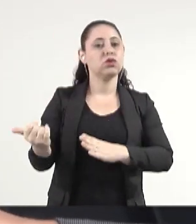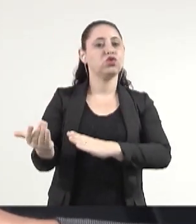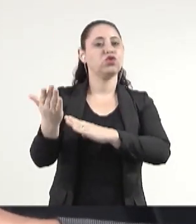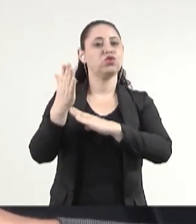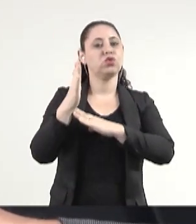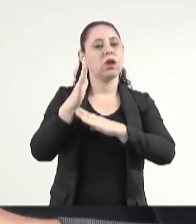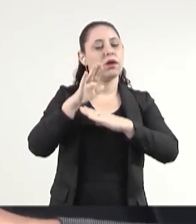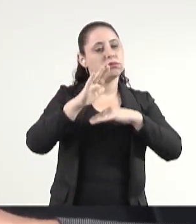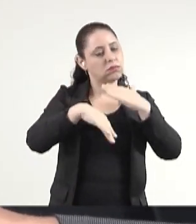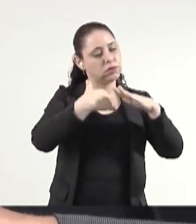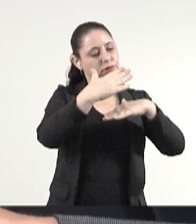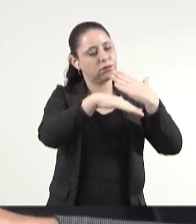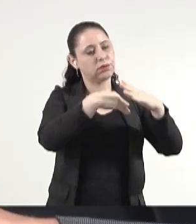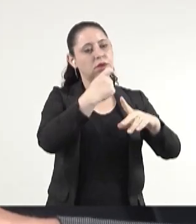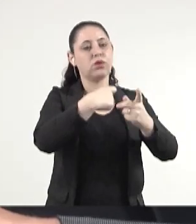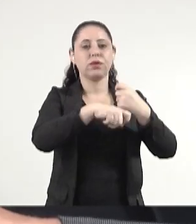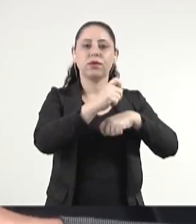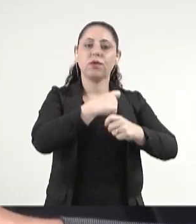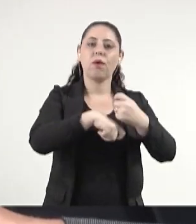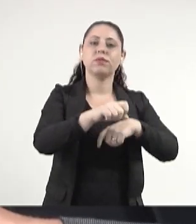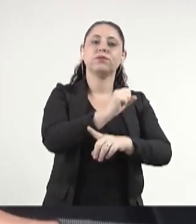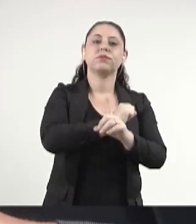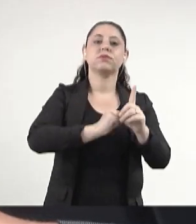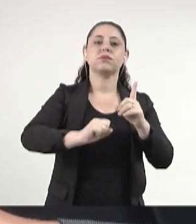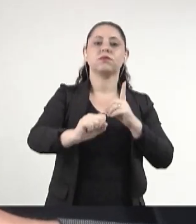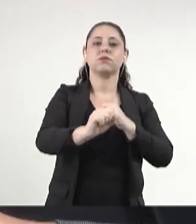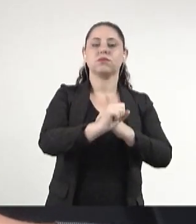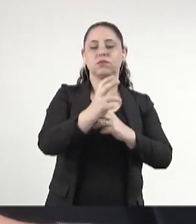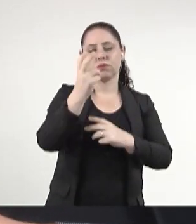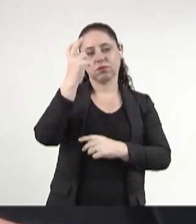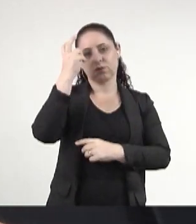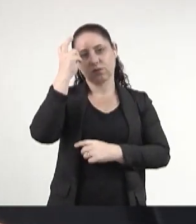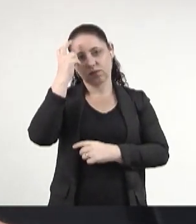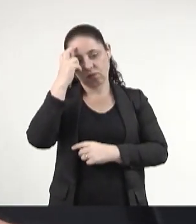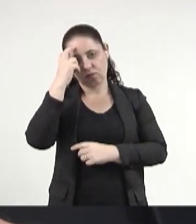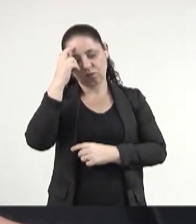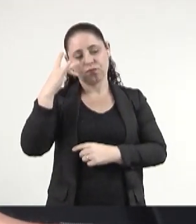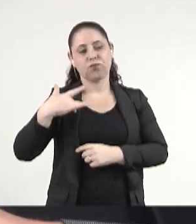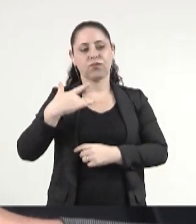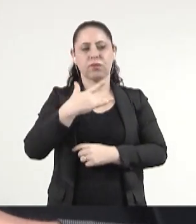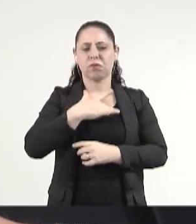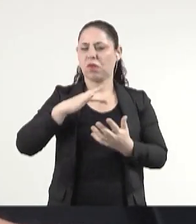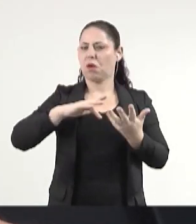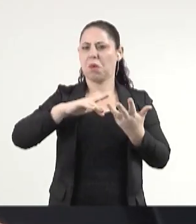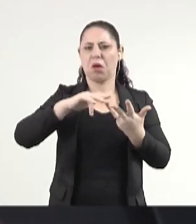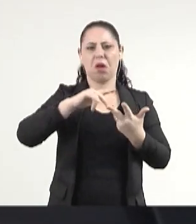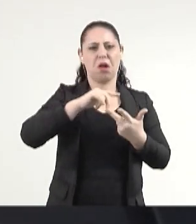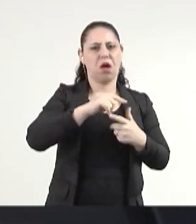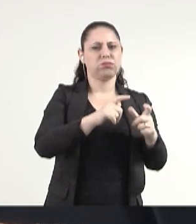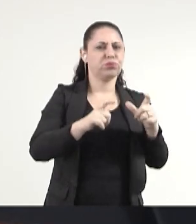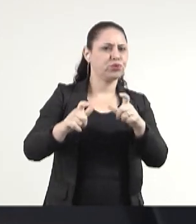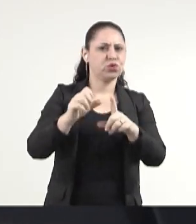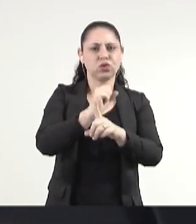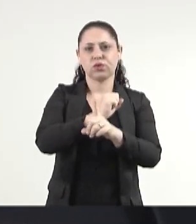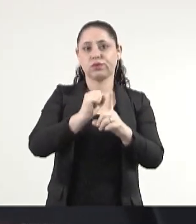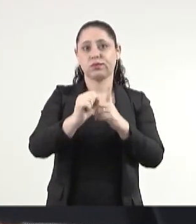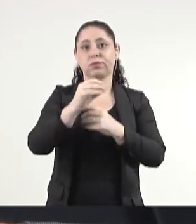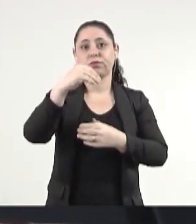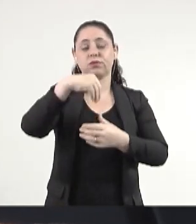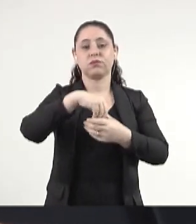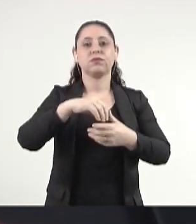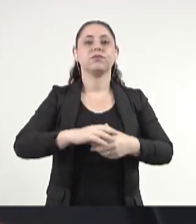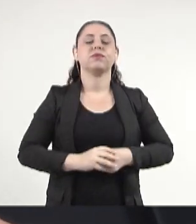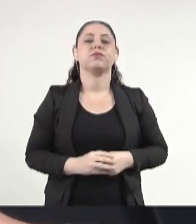contribuem com o desenvolvimento econômico, social, cultural, na área de saúde, nas mais diversas áreas da